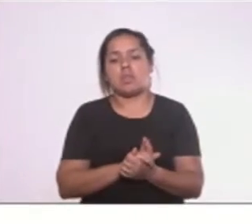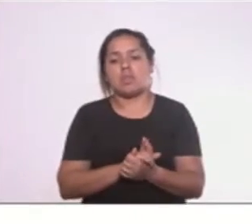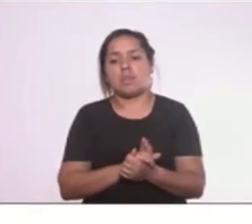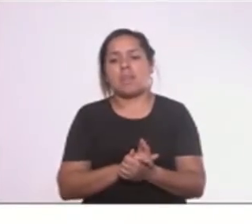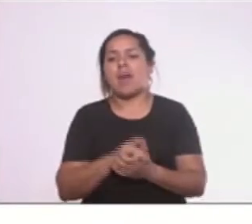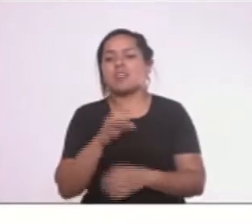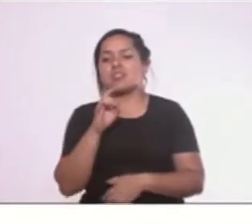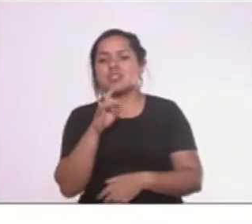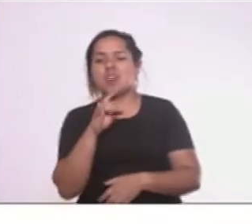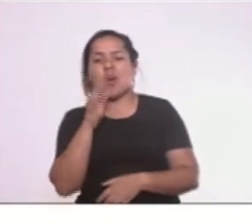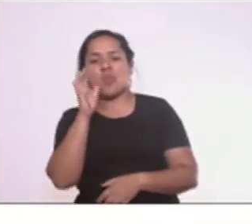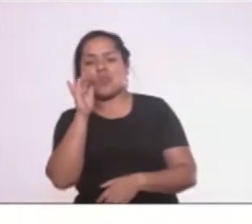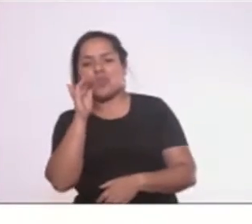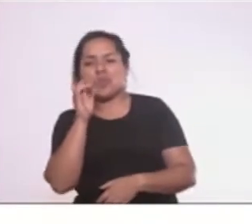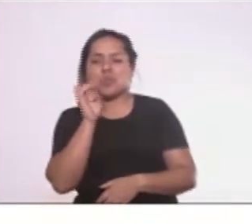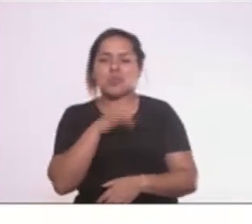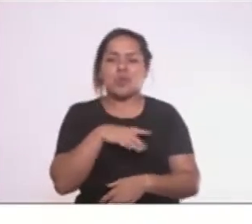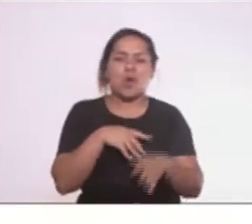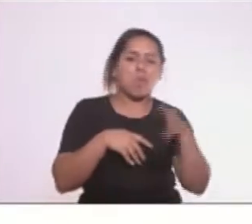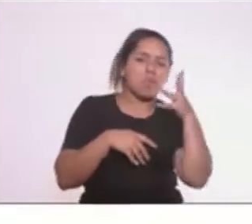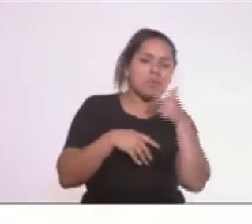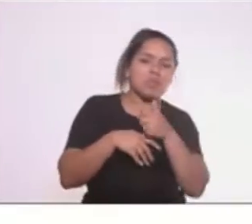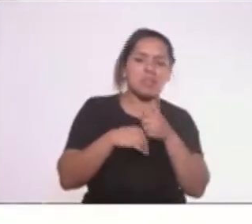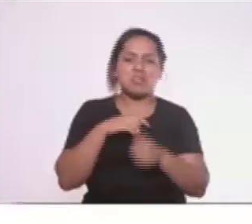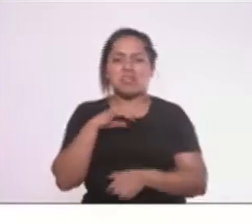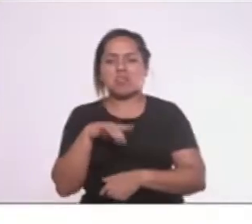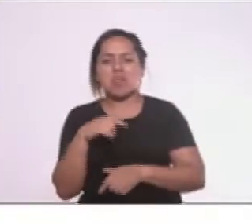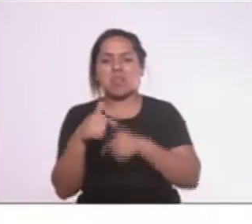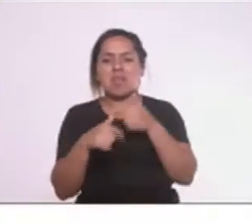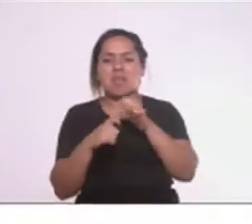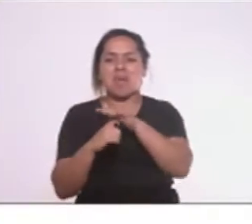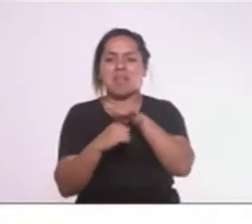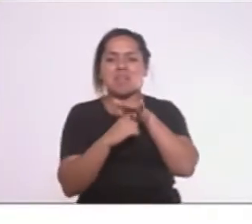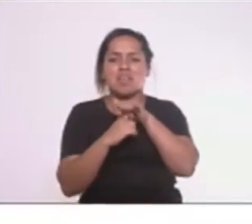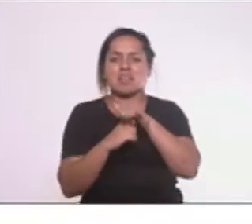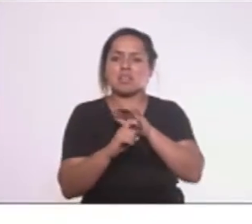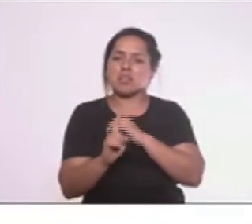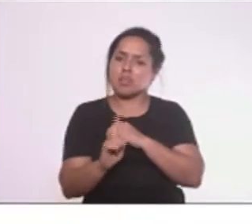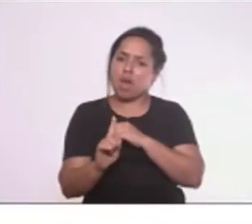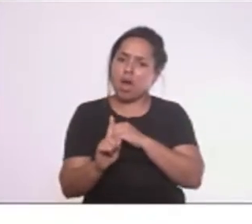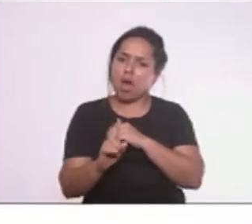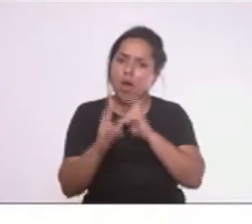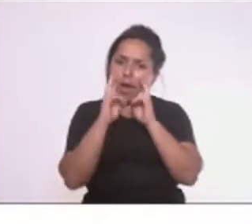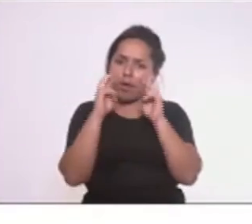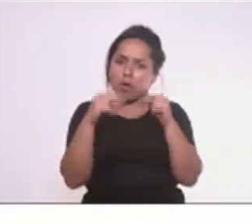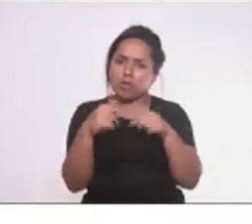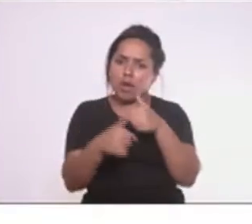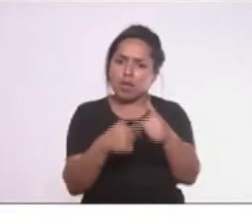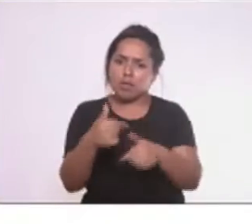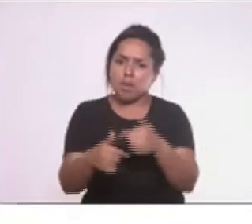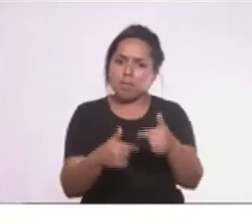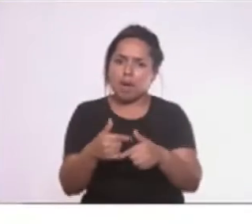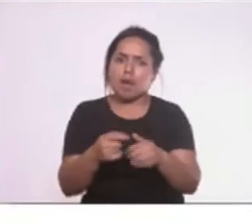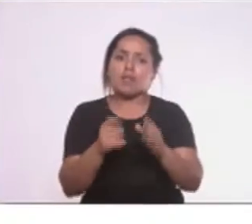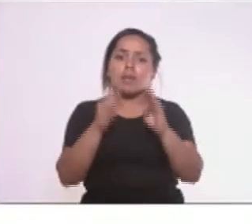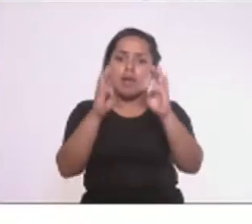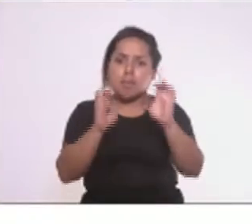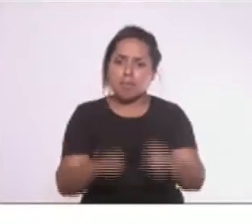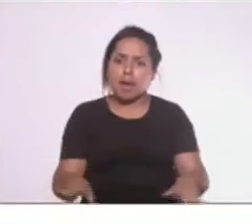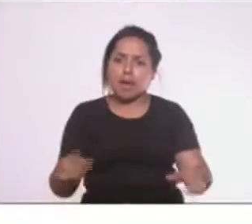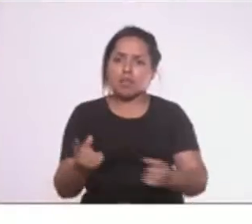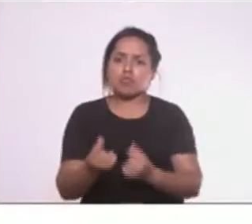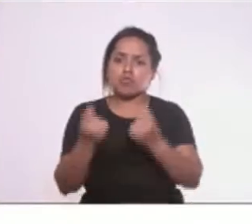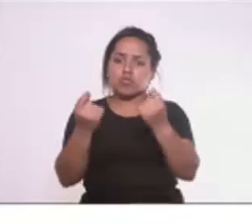adereços, como curiosidades, como hobbies, como feirinhas, e sejam reconhecidas como atividades que geram trabalho e renda